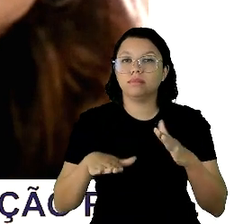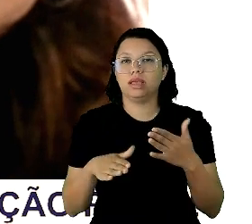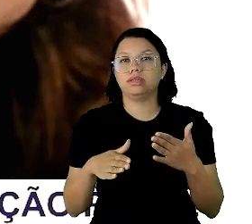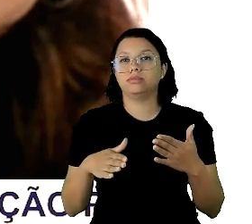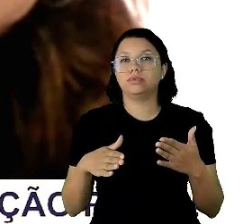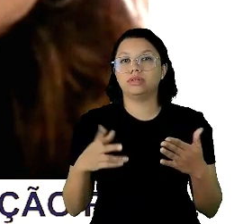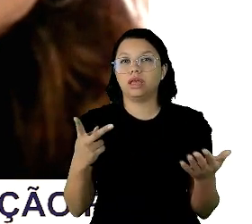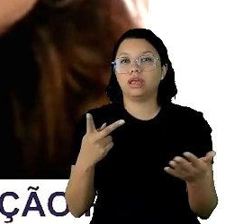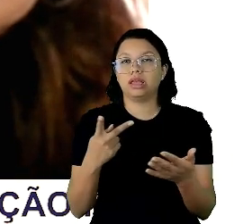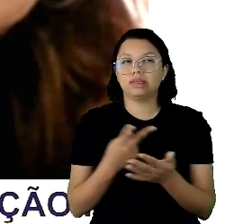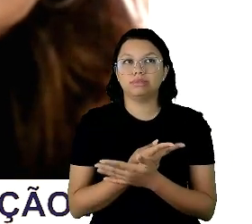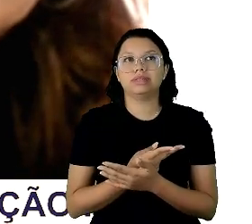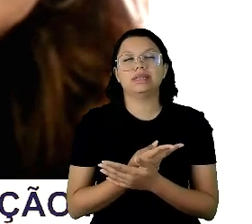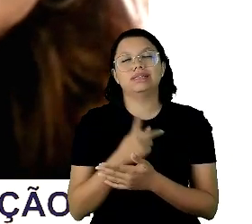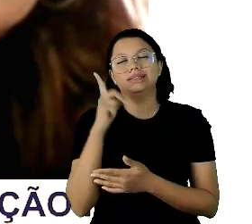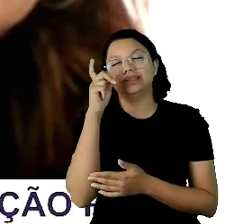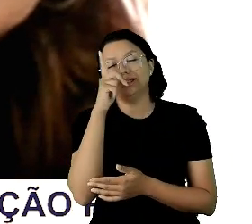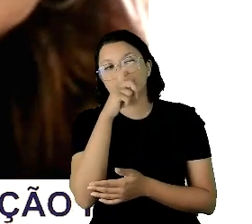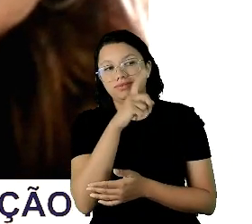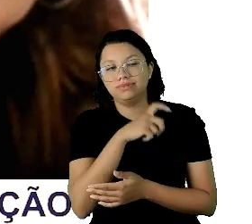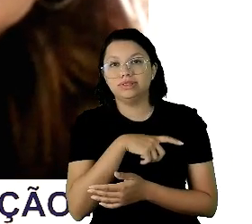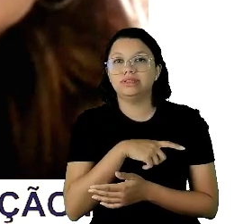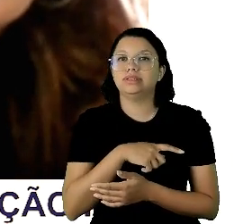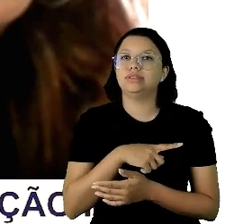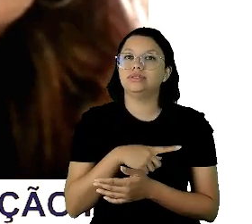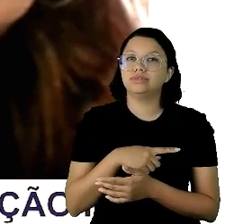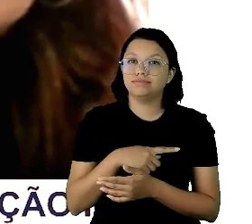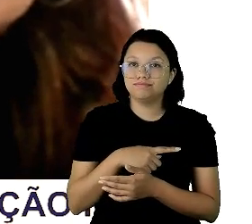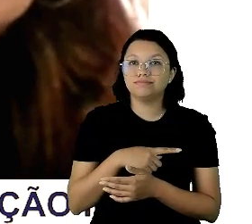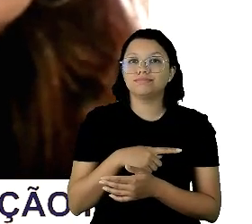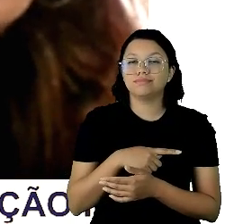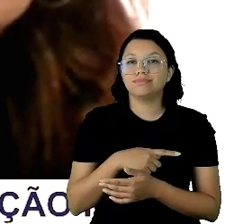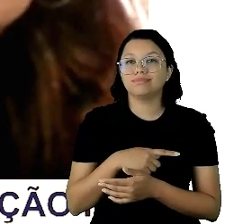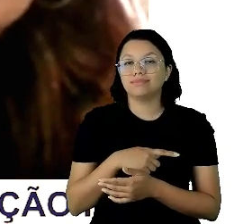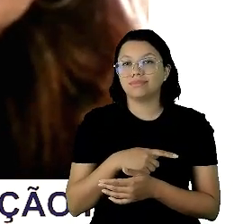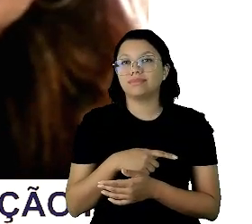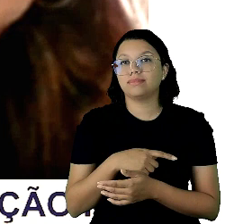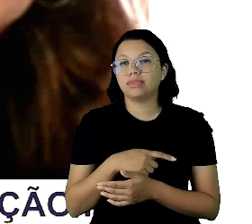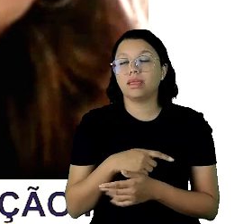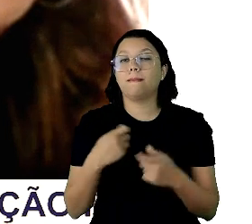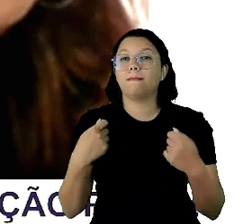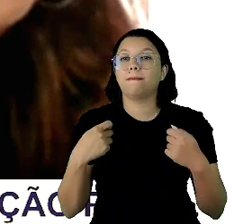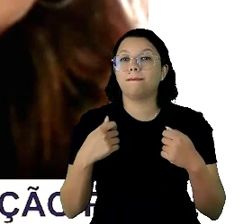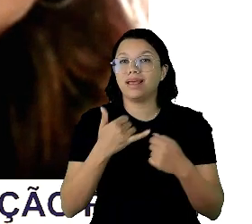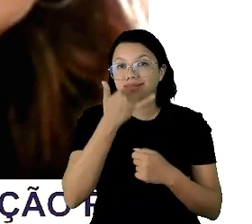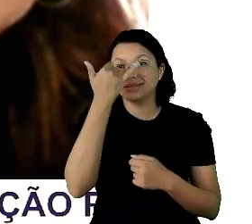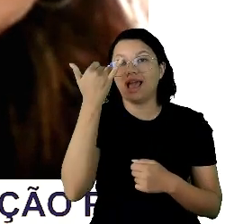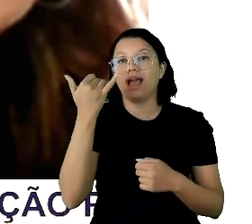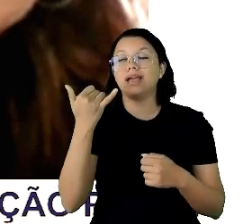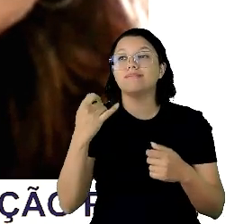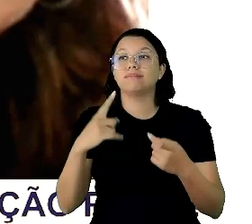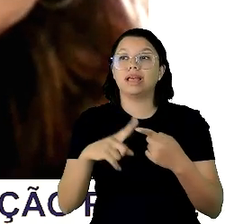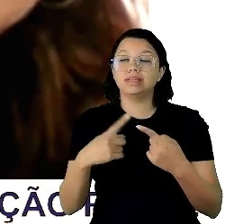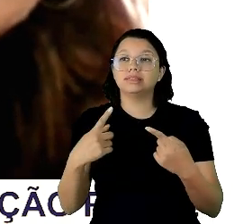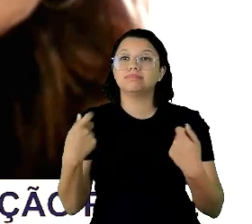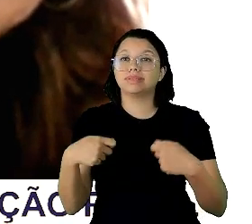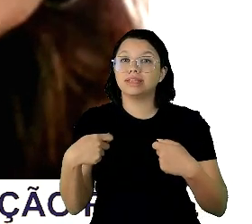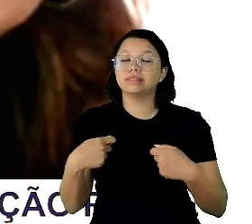até de reveses, nós temos que procurar, porque quanto maior